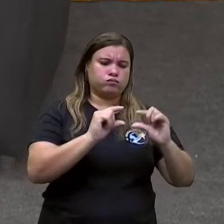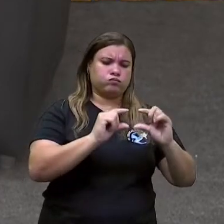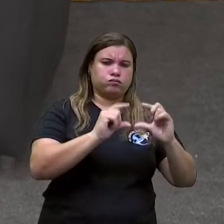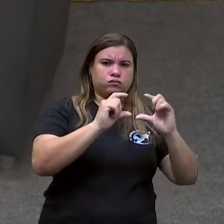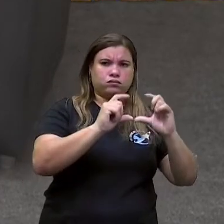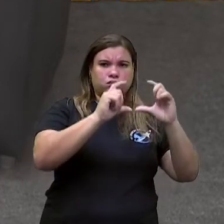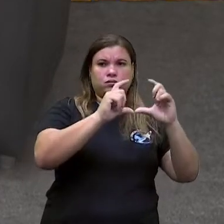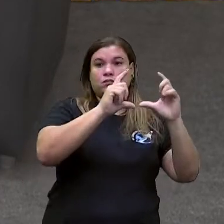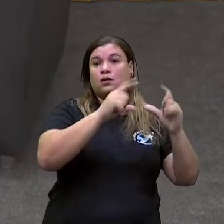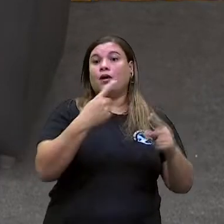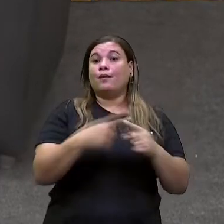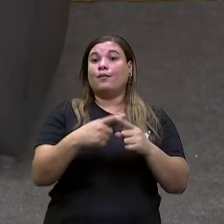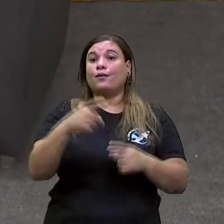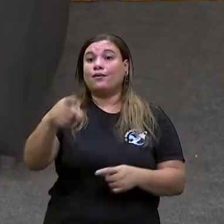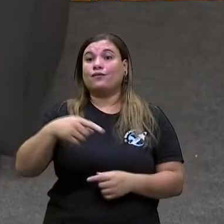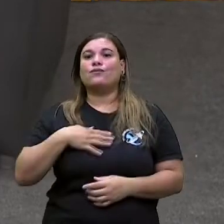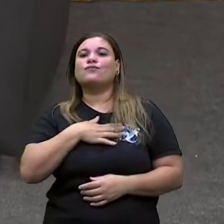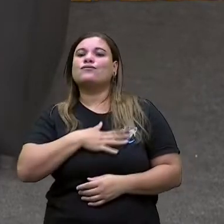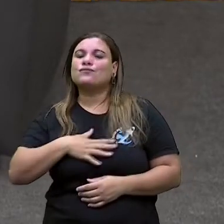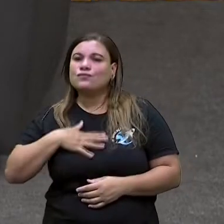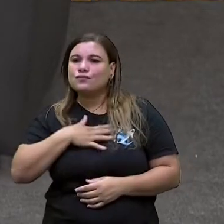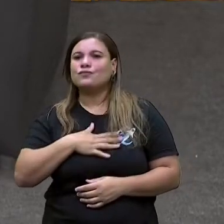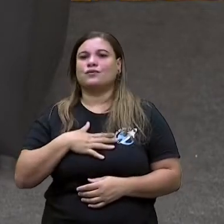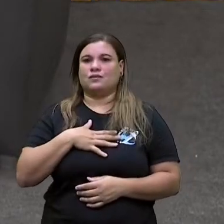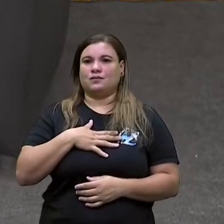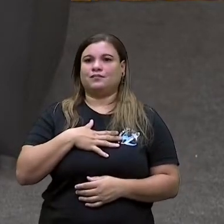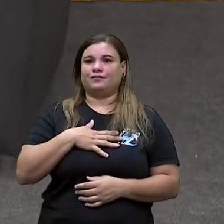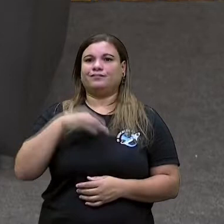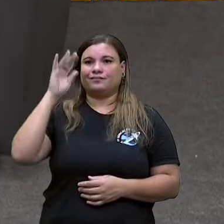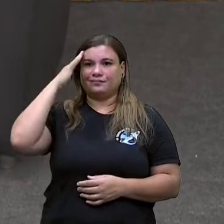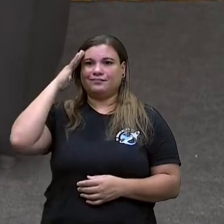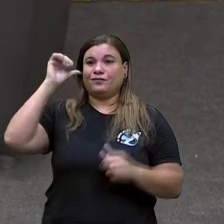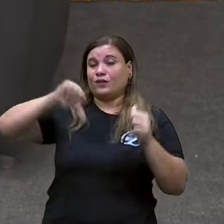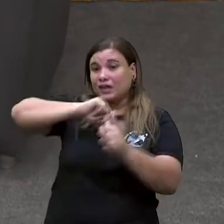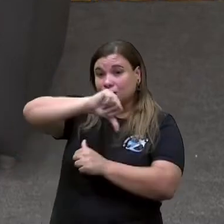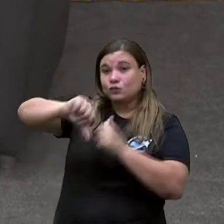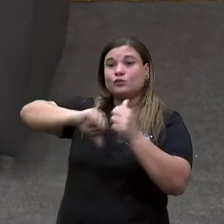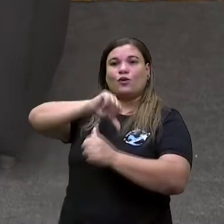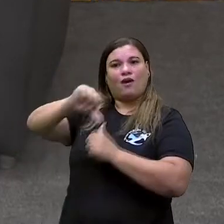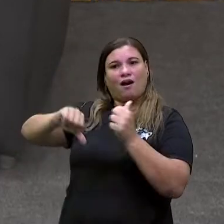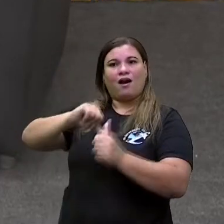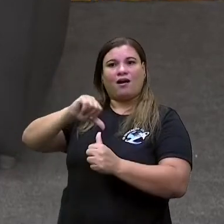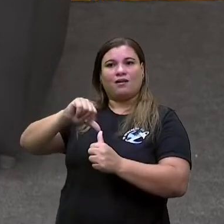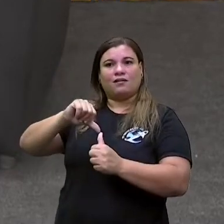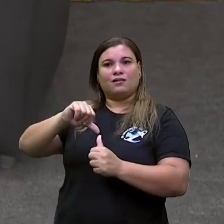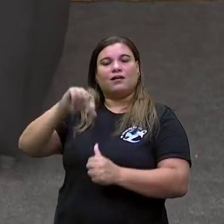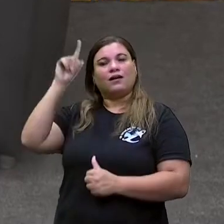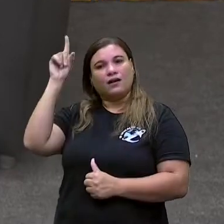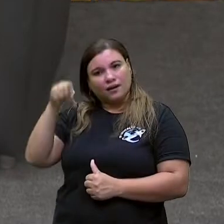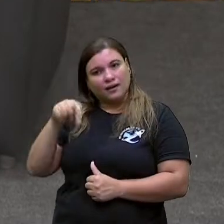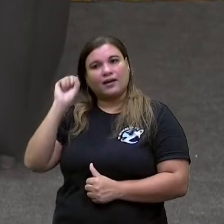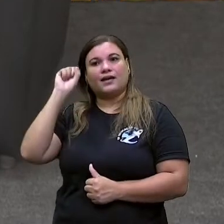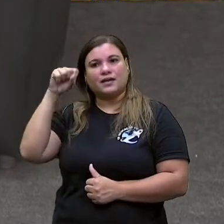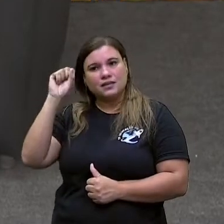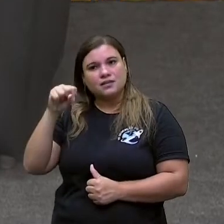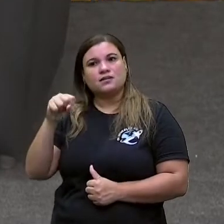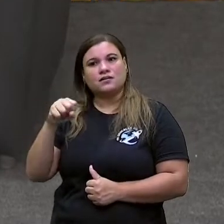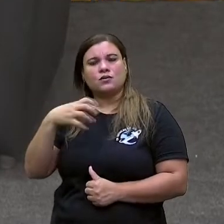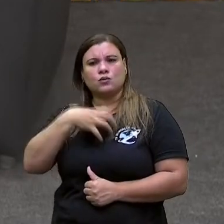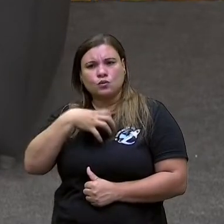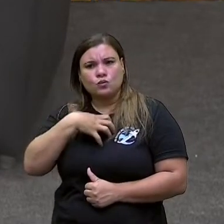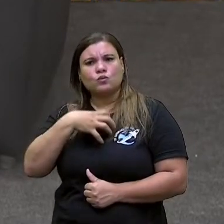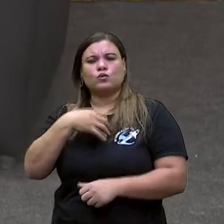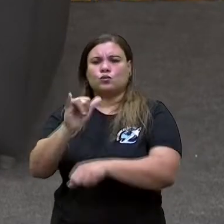motivação é você se presentear quando terminar de ler o livro. Já é um presente ler. Escolher o livro que você gosta. E se não